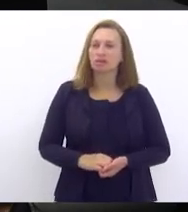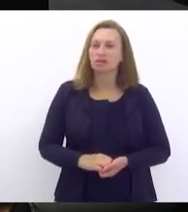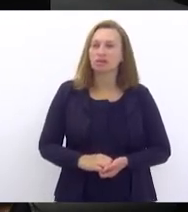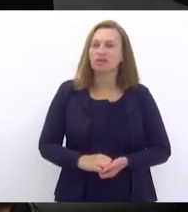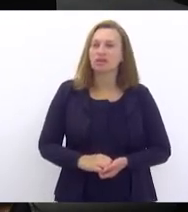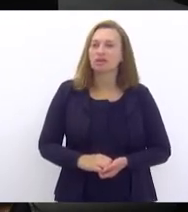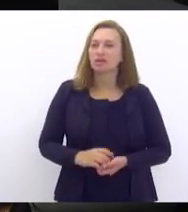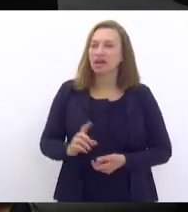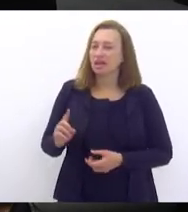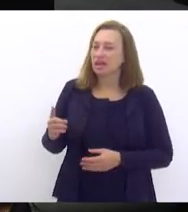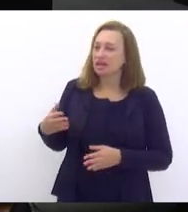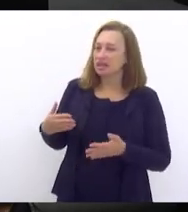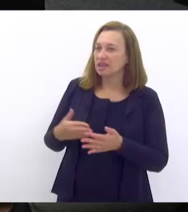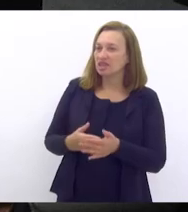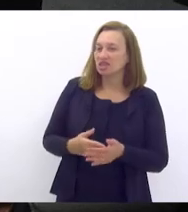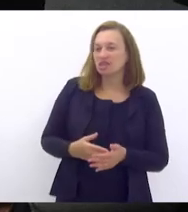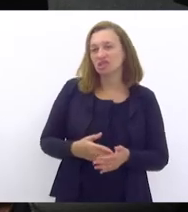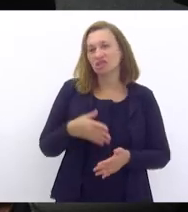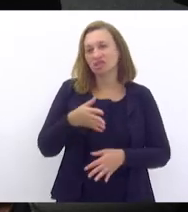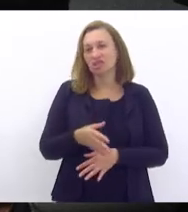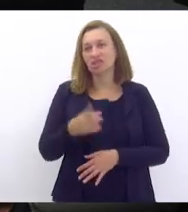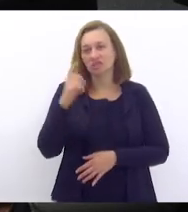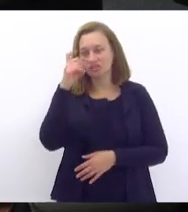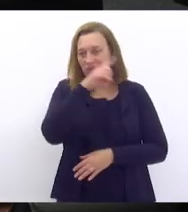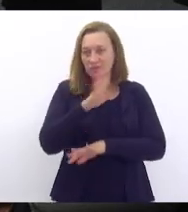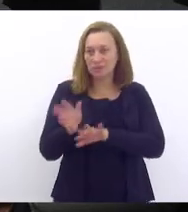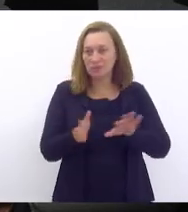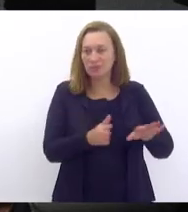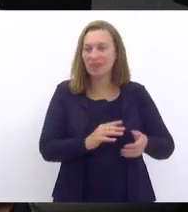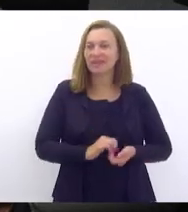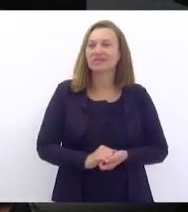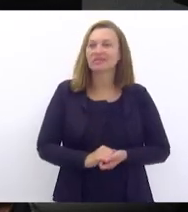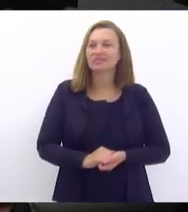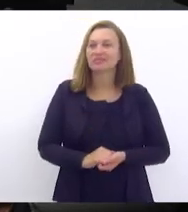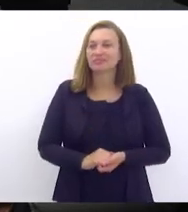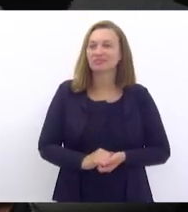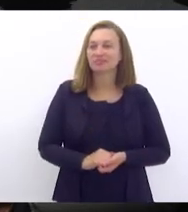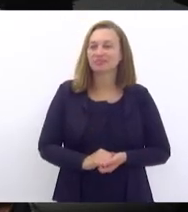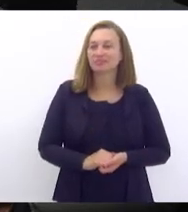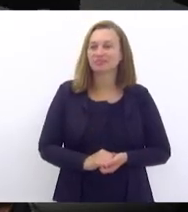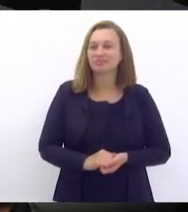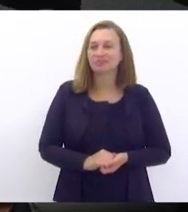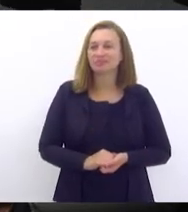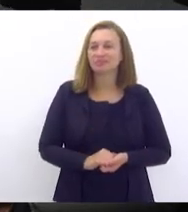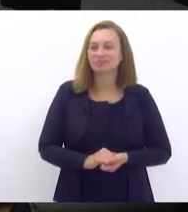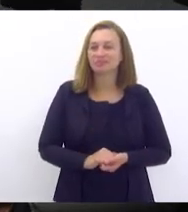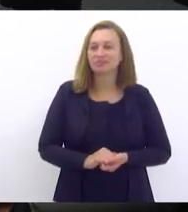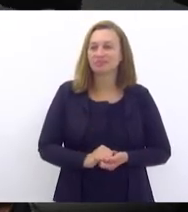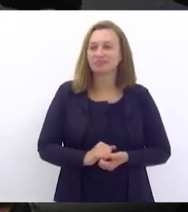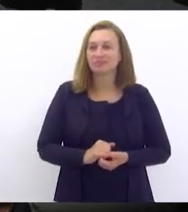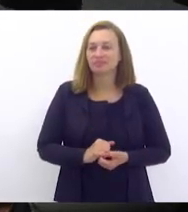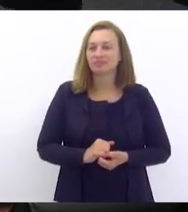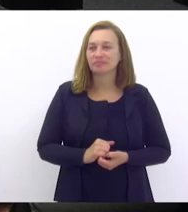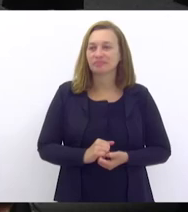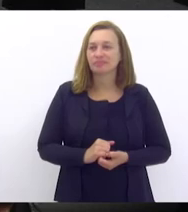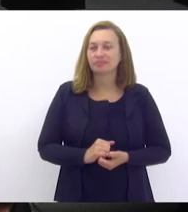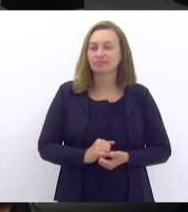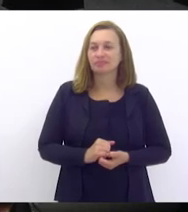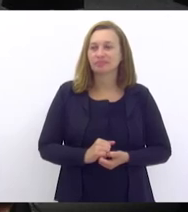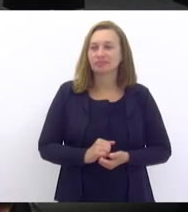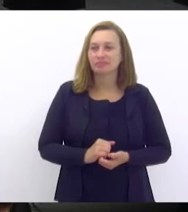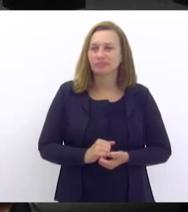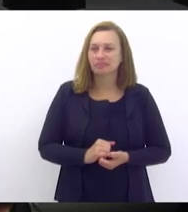nessas cadeiras todas é difícil. Senhor presidente, não me eu estou falta, presente, não estou ouvindo. Me dá o telefone. Alô?